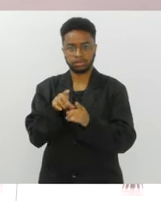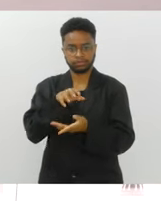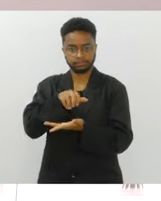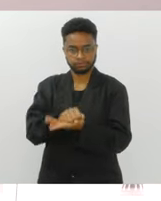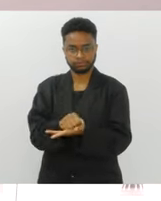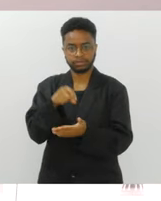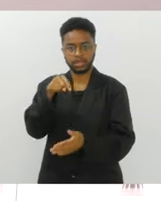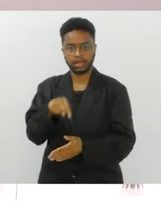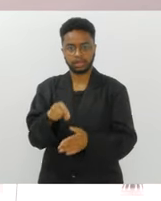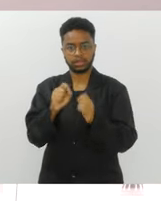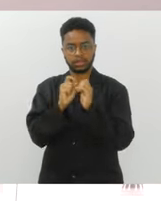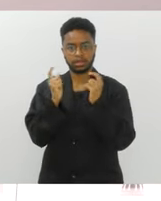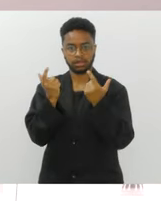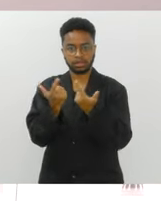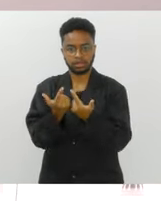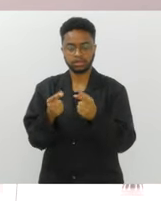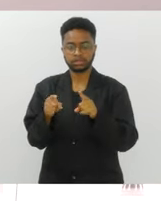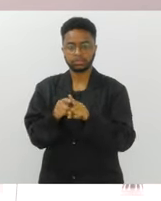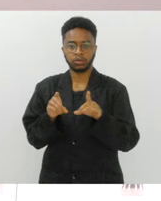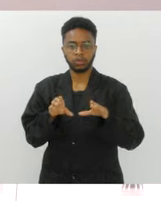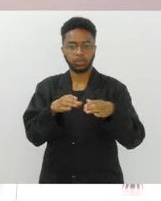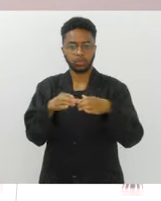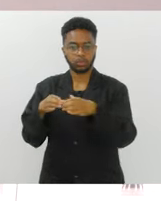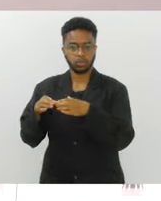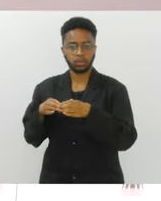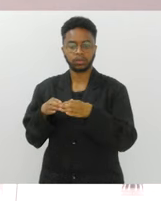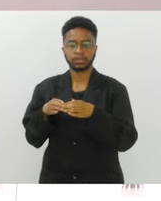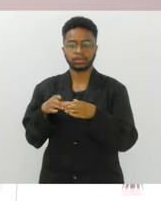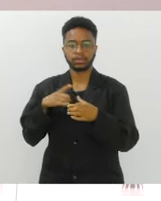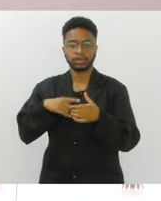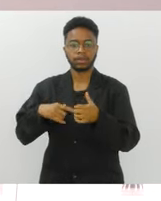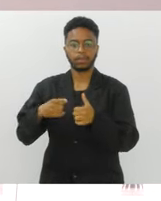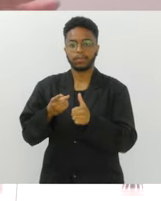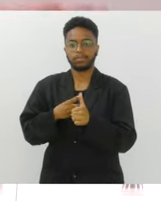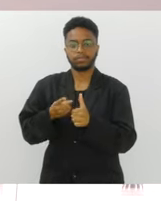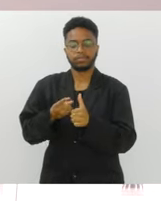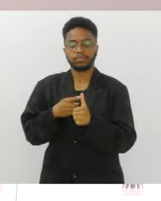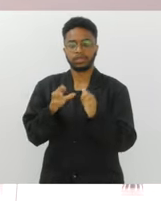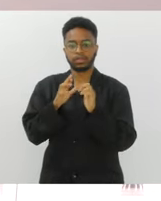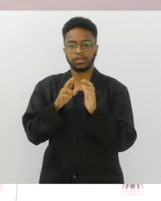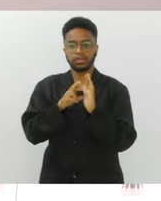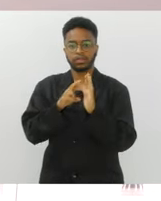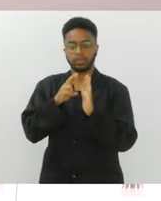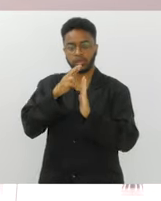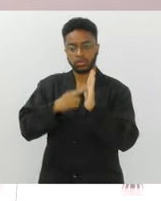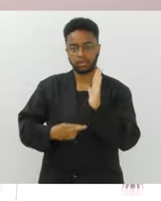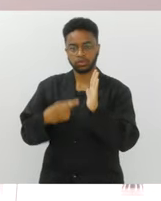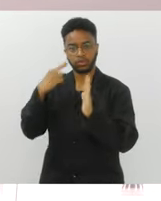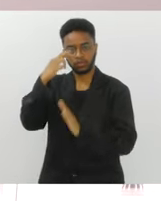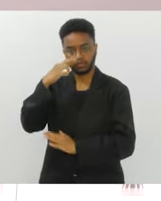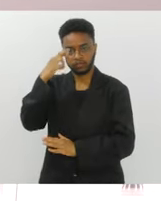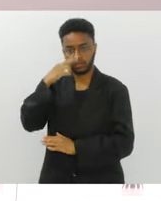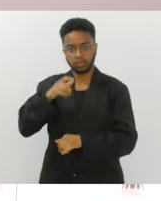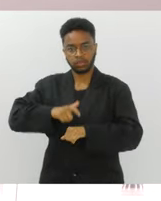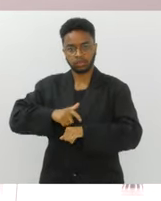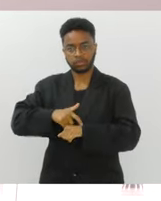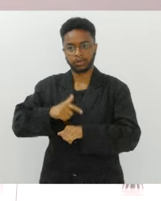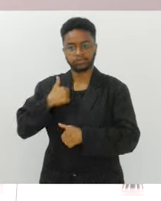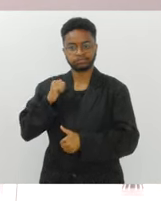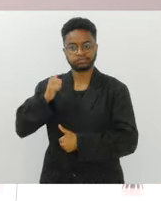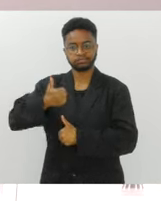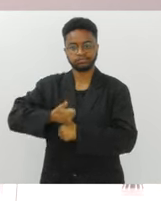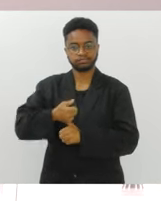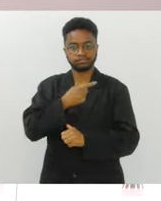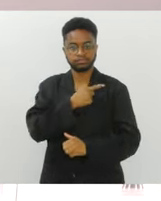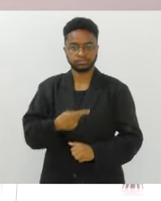aqui na frente e na comissão. Um relatório de fiscalização, logo quando assumi a presidência